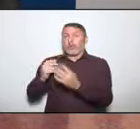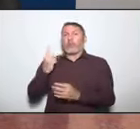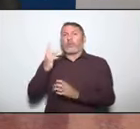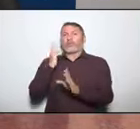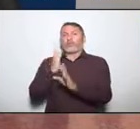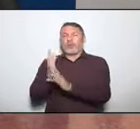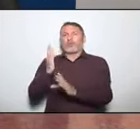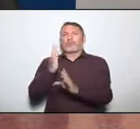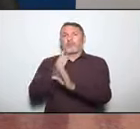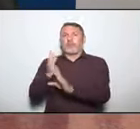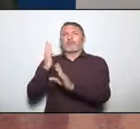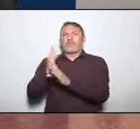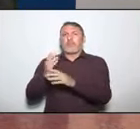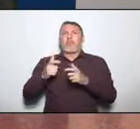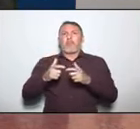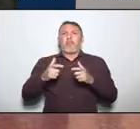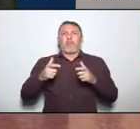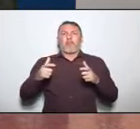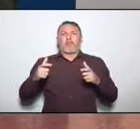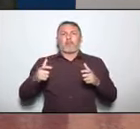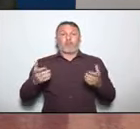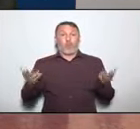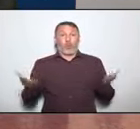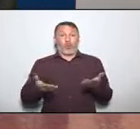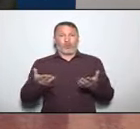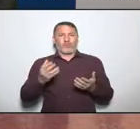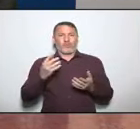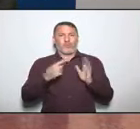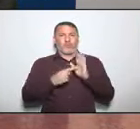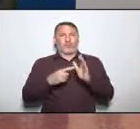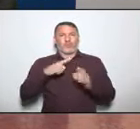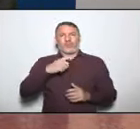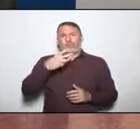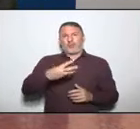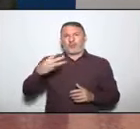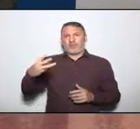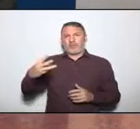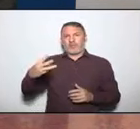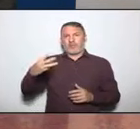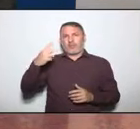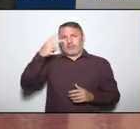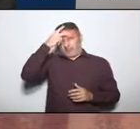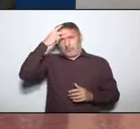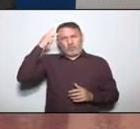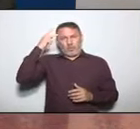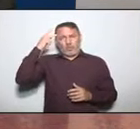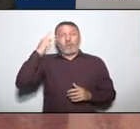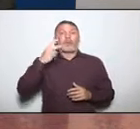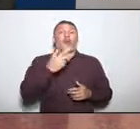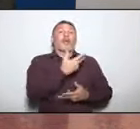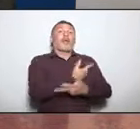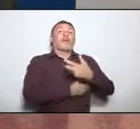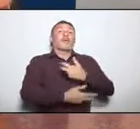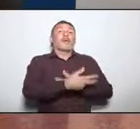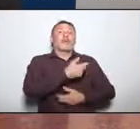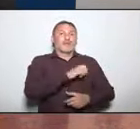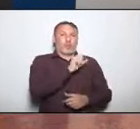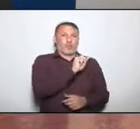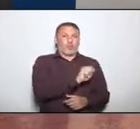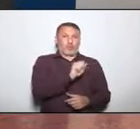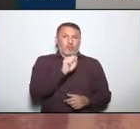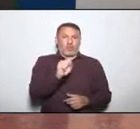nessa amostra que nós tivemos 33 casos, 88 amostra, 33 casos. Então, se